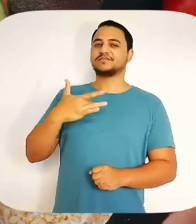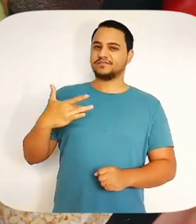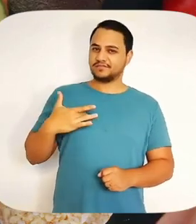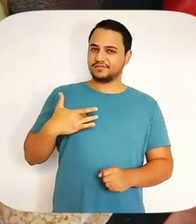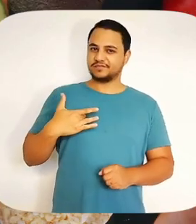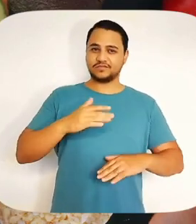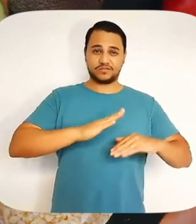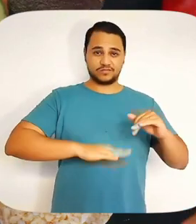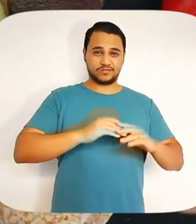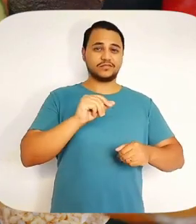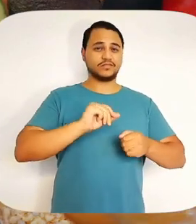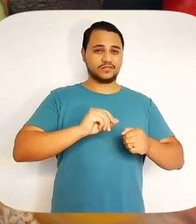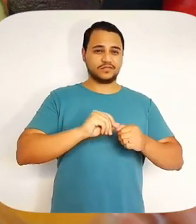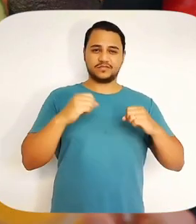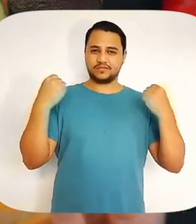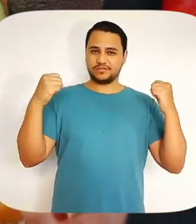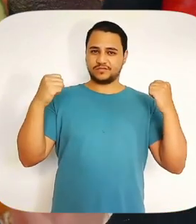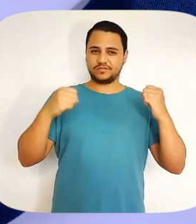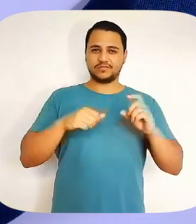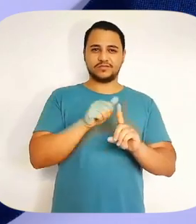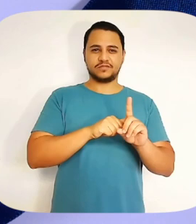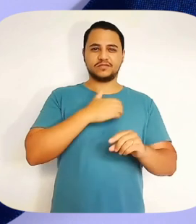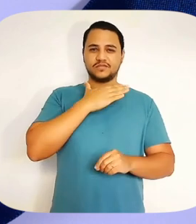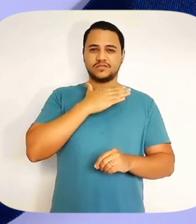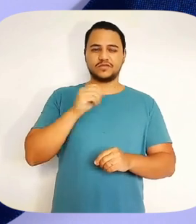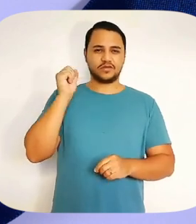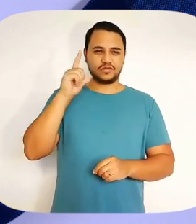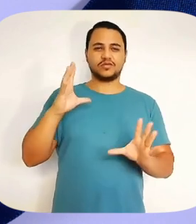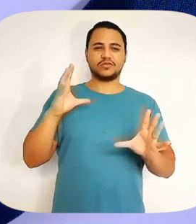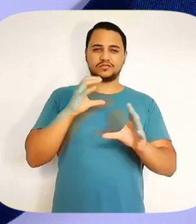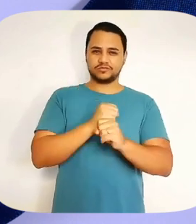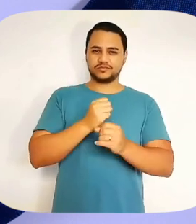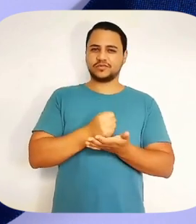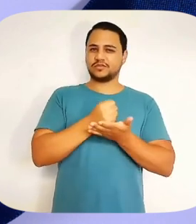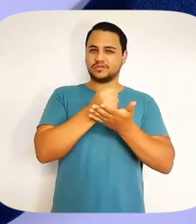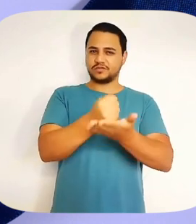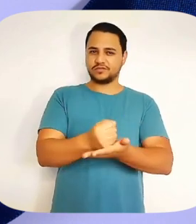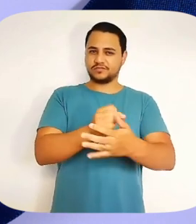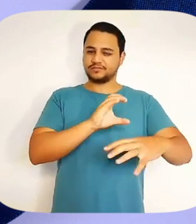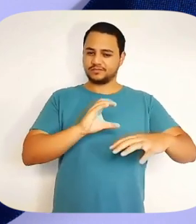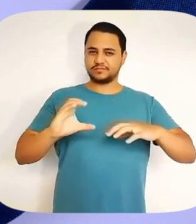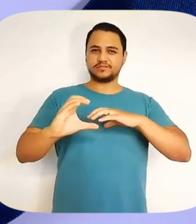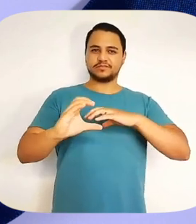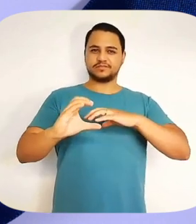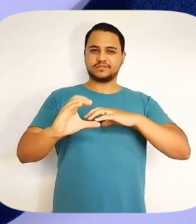alimentação saudável pratique exercícios Março azul marinho apoio rede celinauta